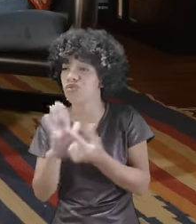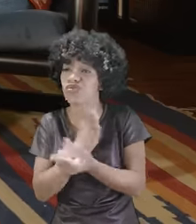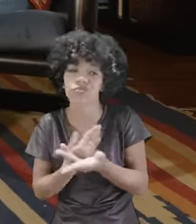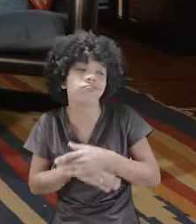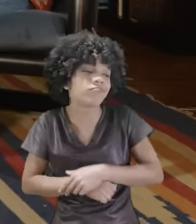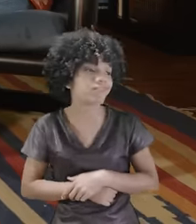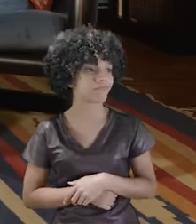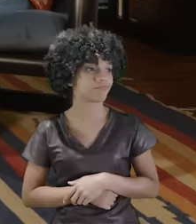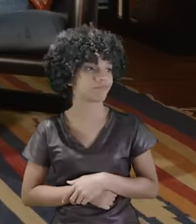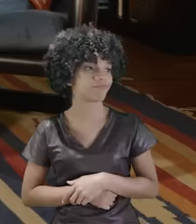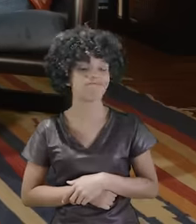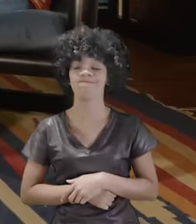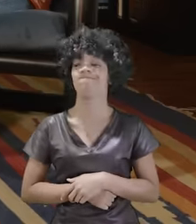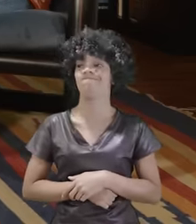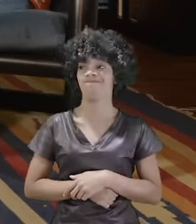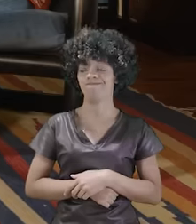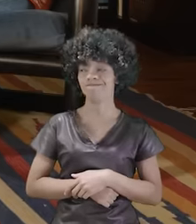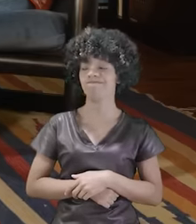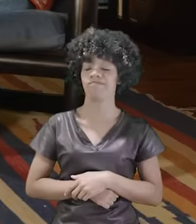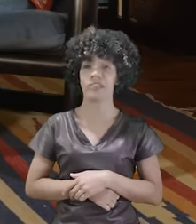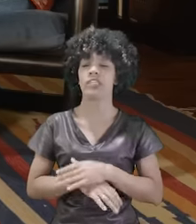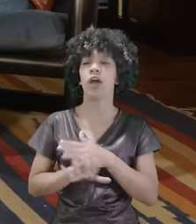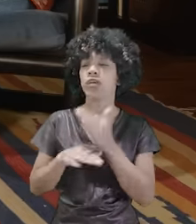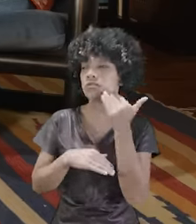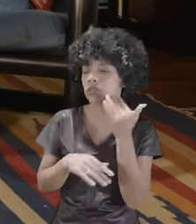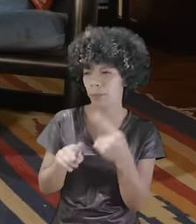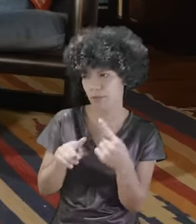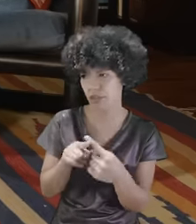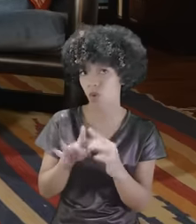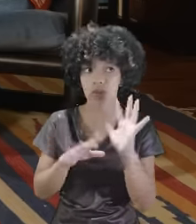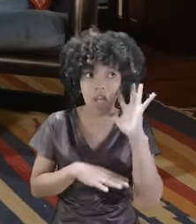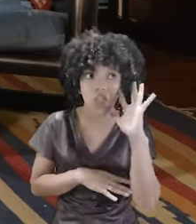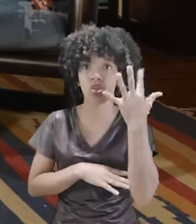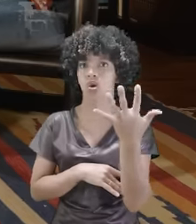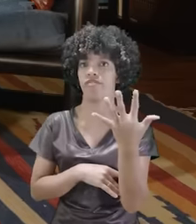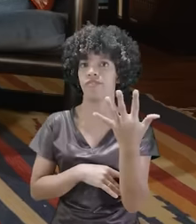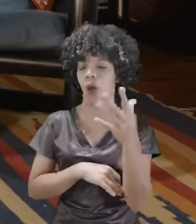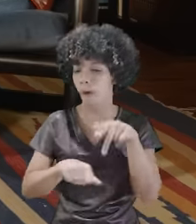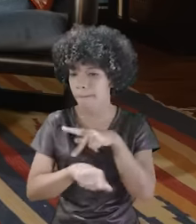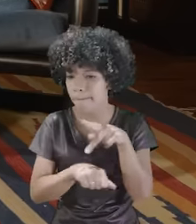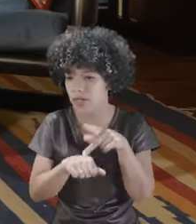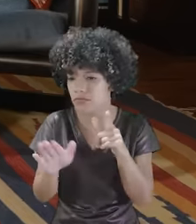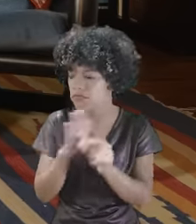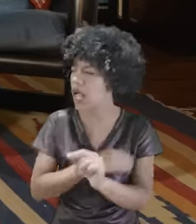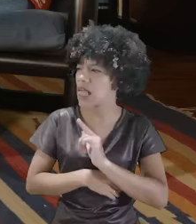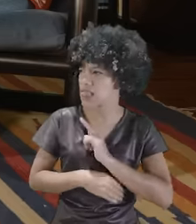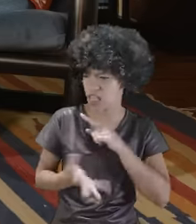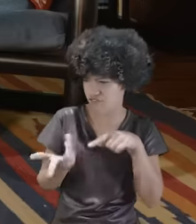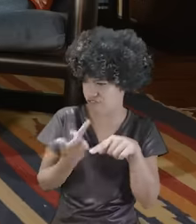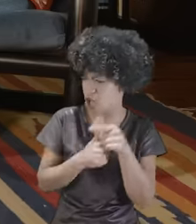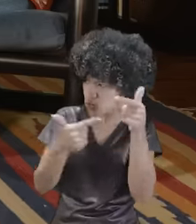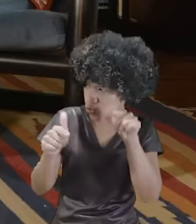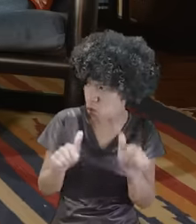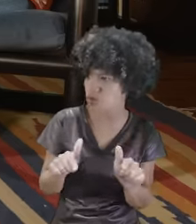um é porque a o Brasil isso que entender quando vocês tomar uma decisão de sair de um país existem